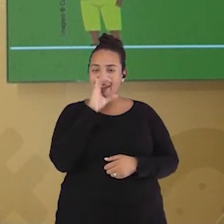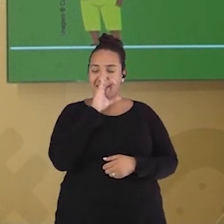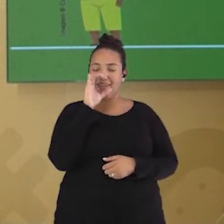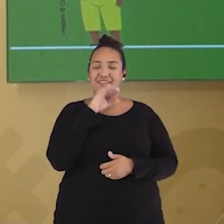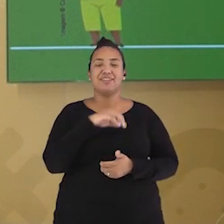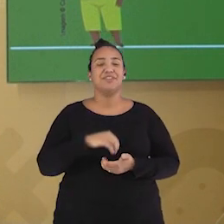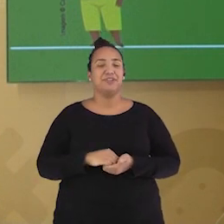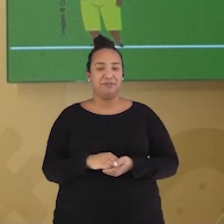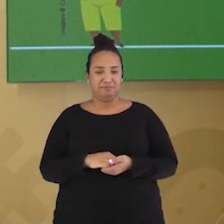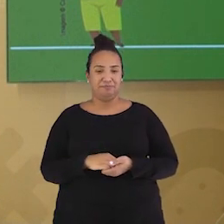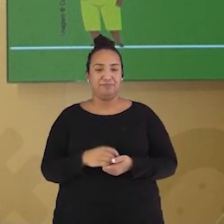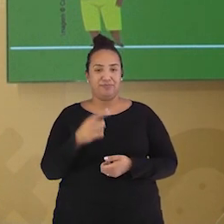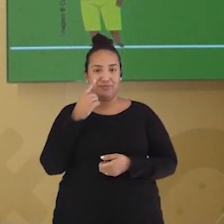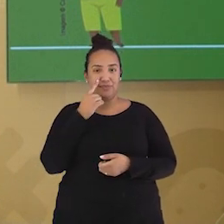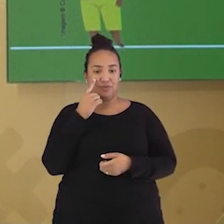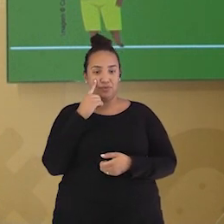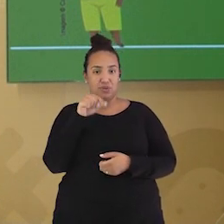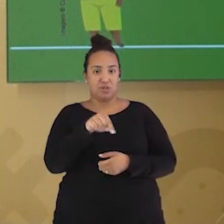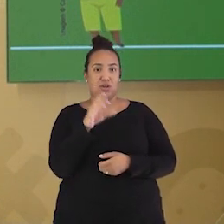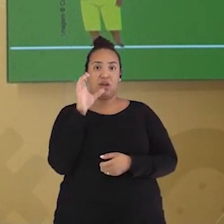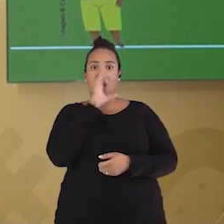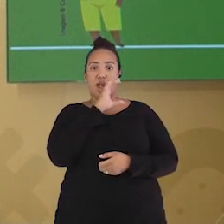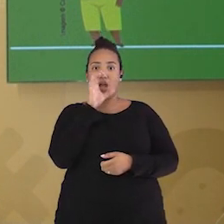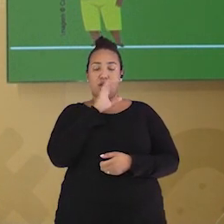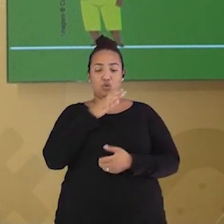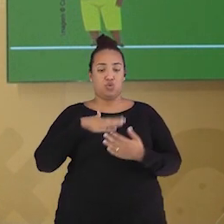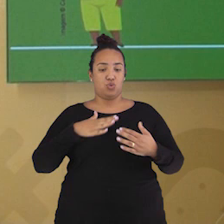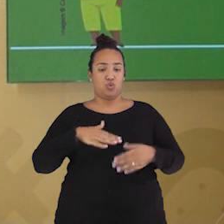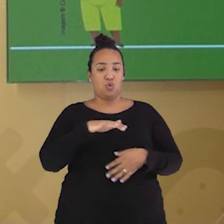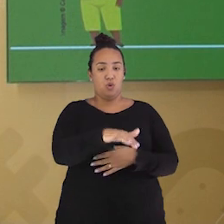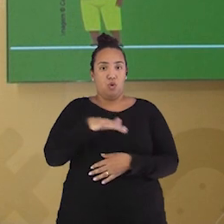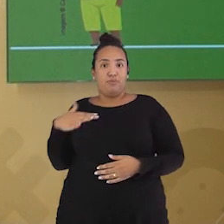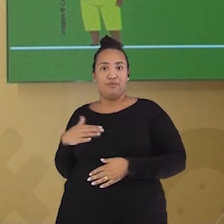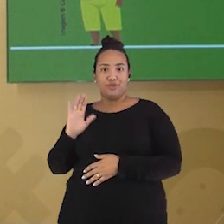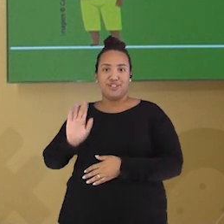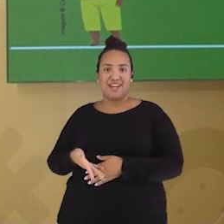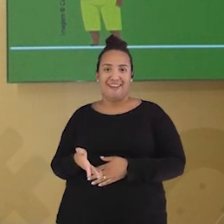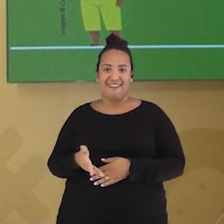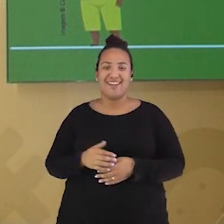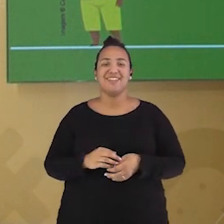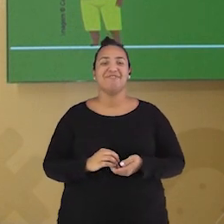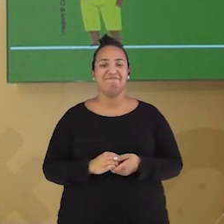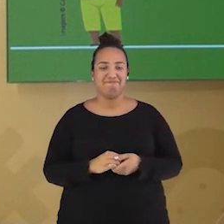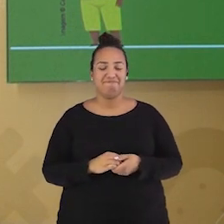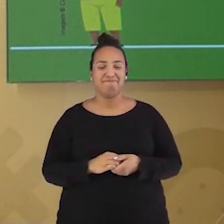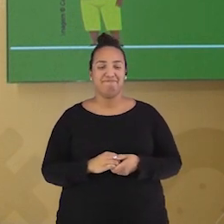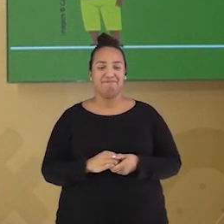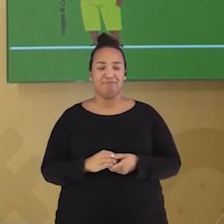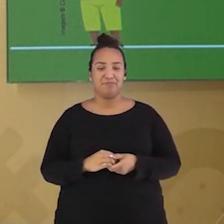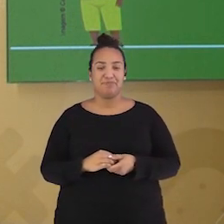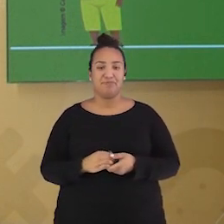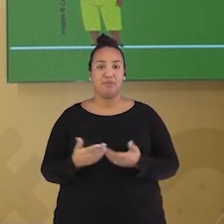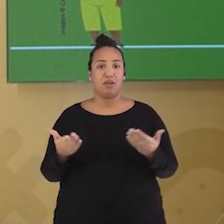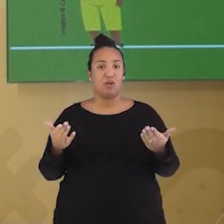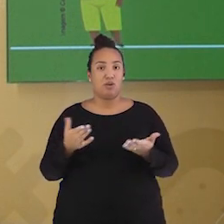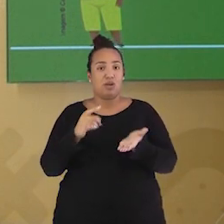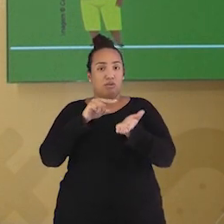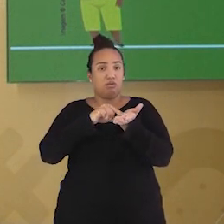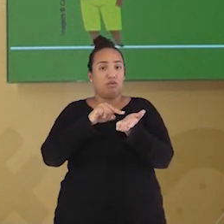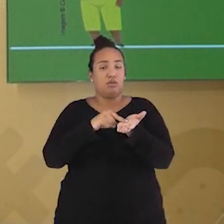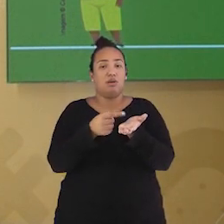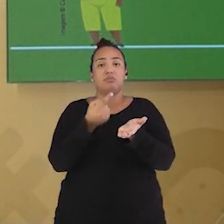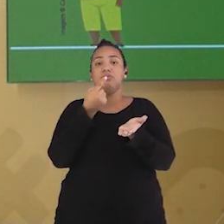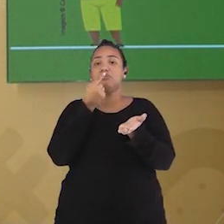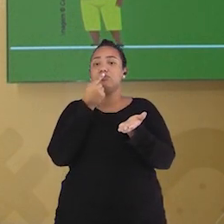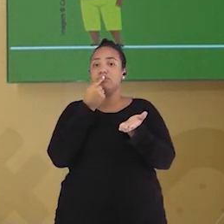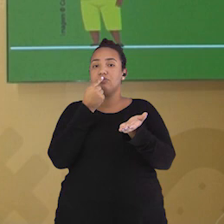ato reflexo, ela toca a coisa quente e o corpo dela já retira na hora. E agora você vai colocar o